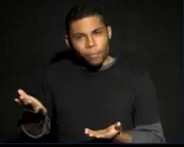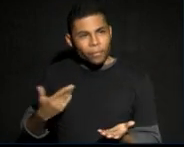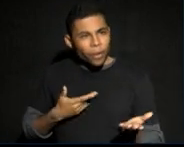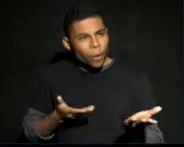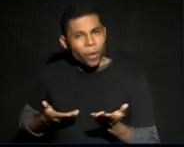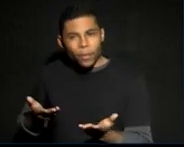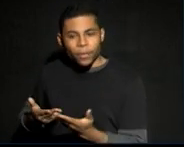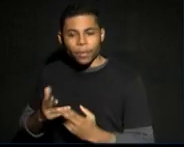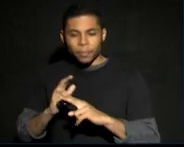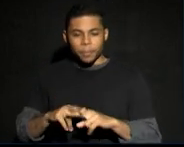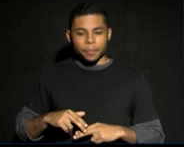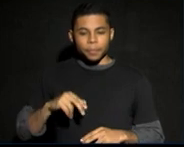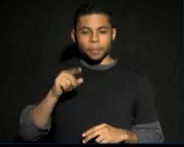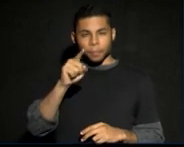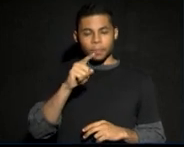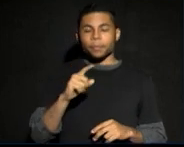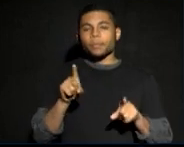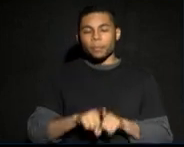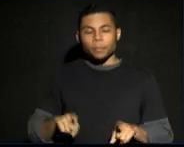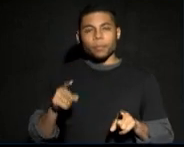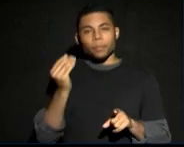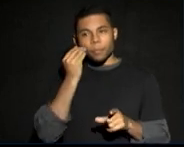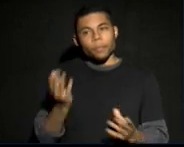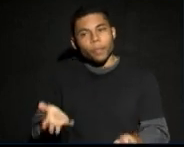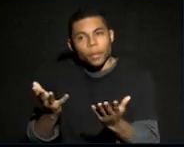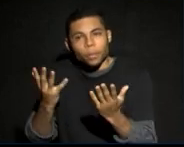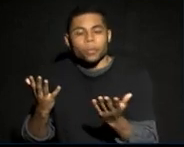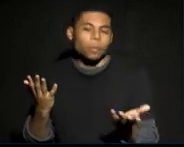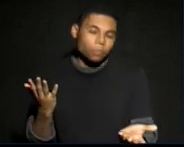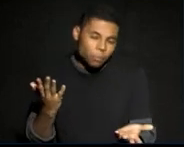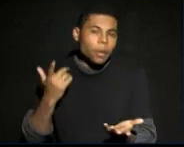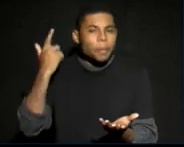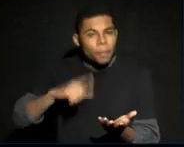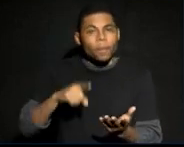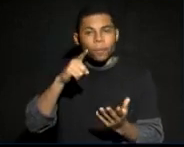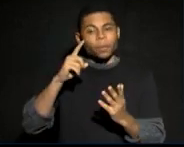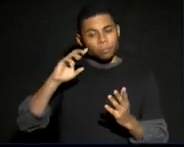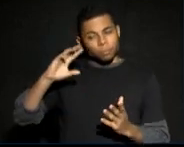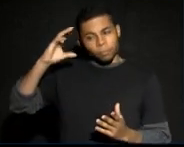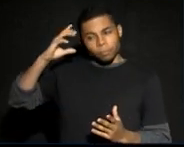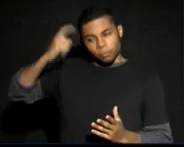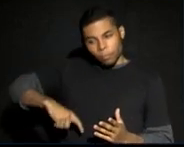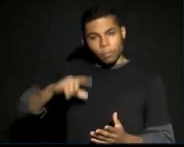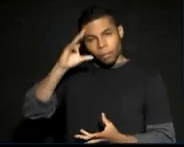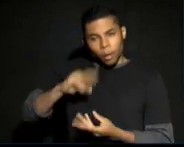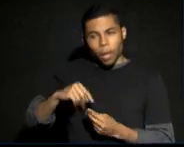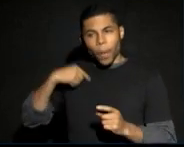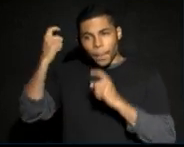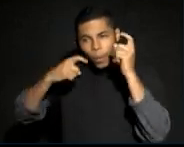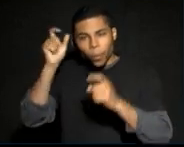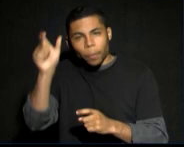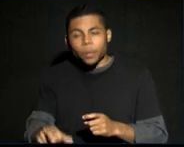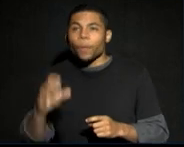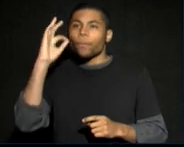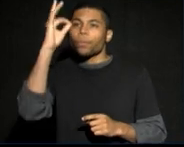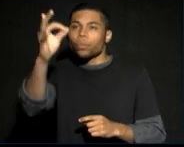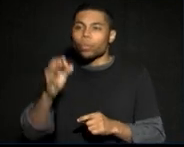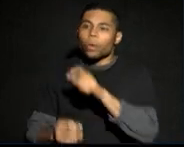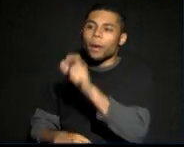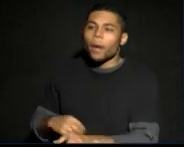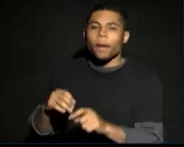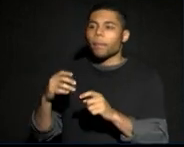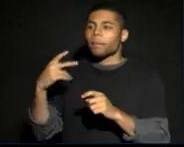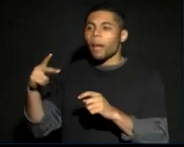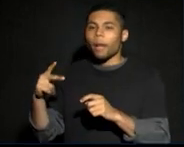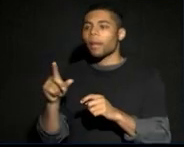porque no fundo é você gerar estímulo e traduzir a preocupação de futuro da família e dos filhos